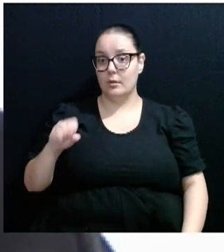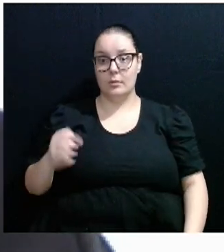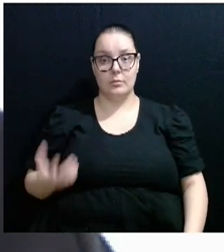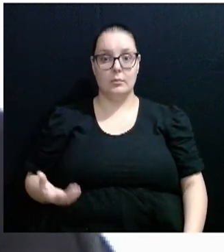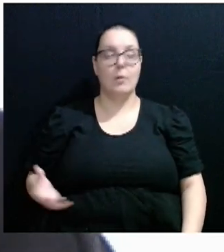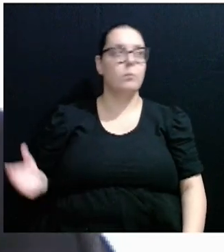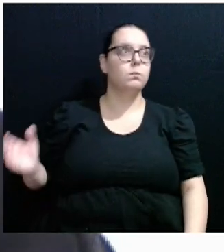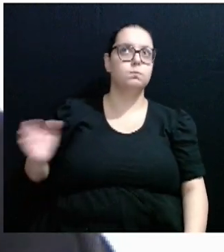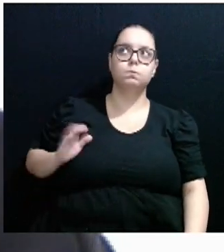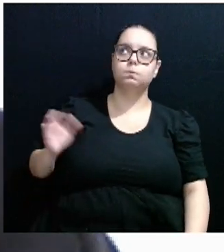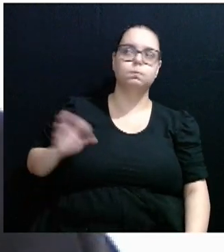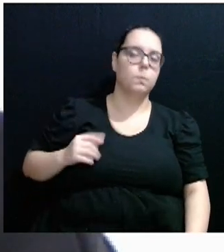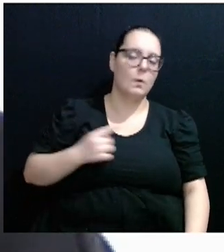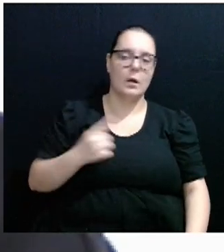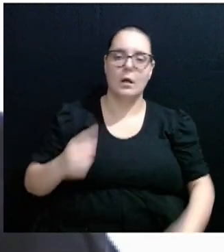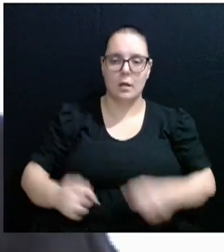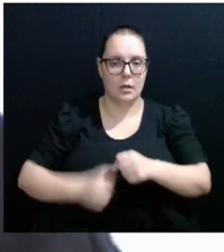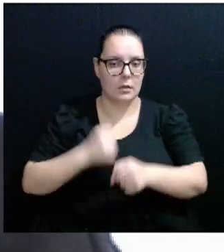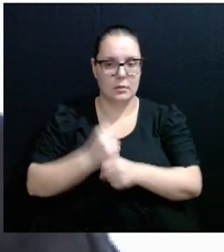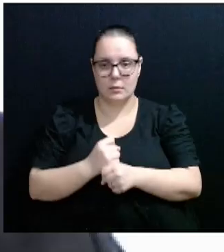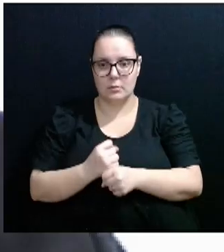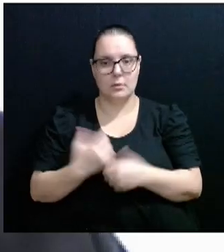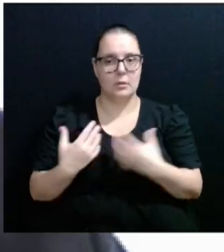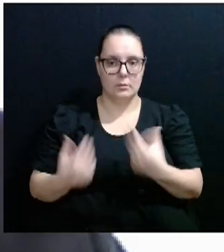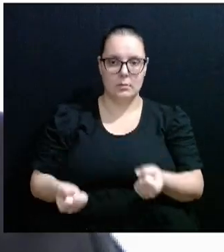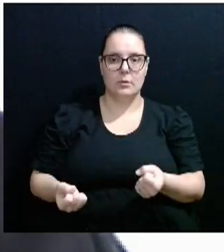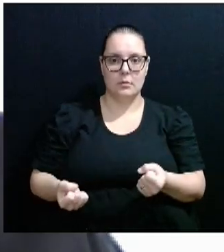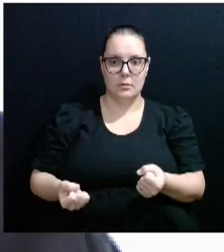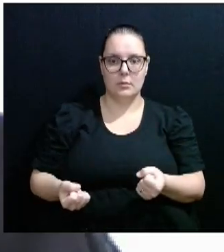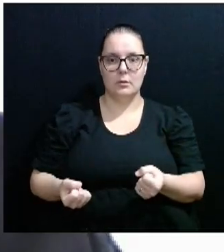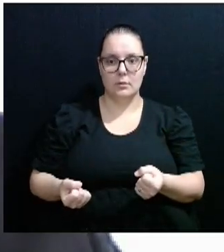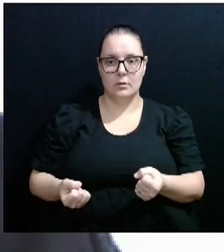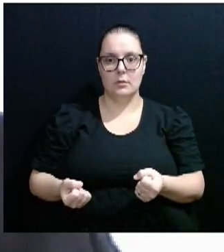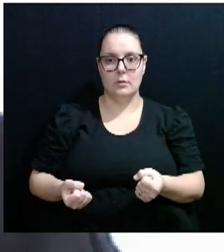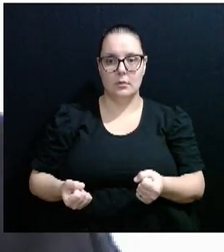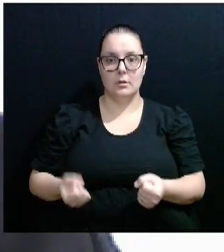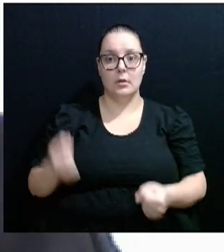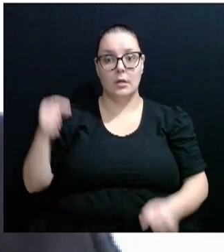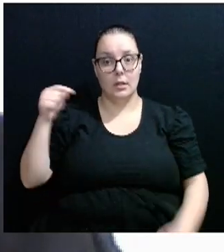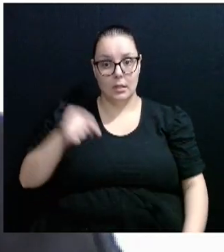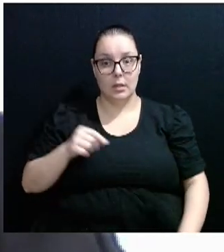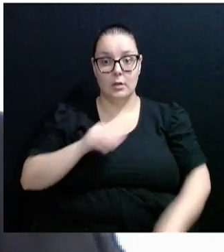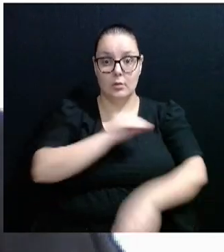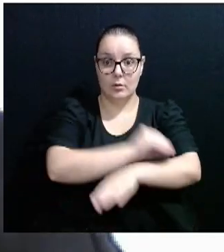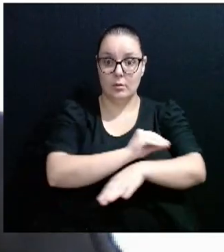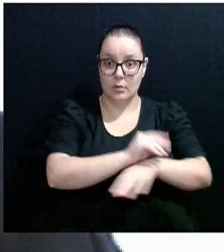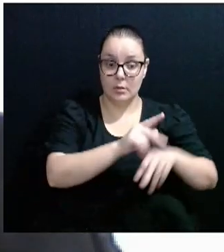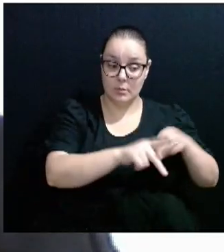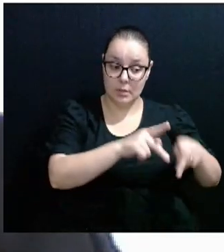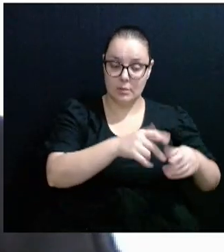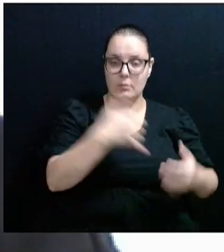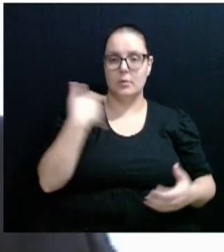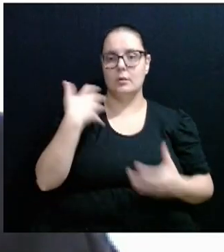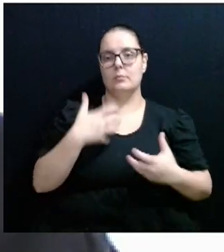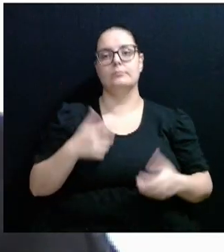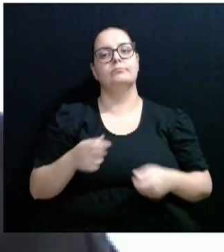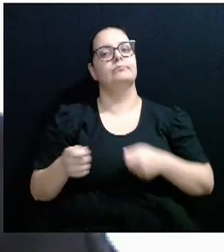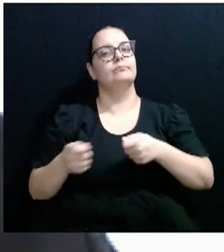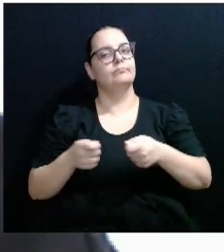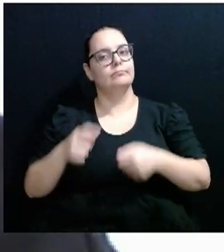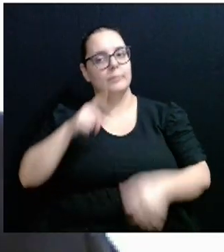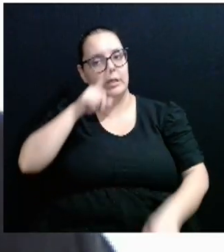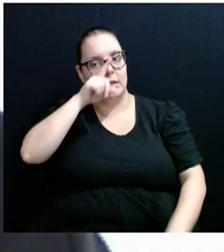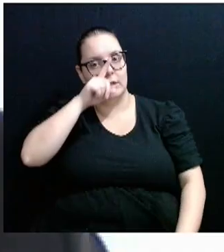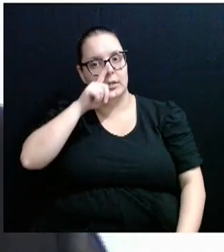ano dessas empresas, o olhar dele mais cuidadoso devia estar nessa camada da população. Mas o controle de risco que se